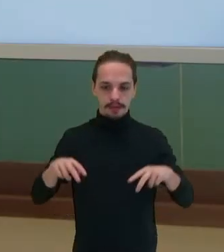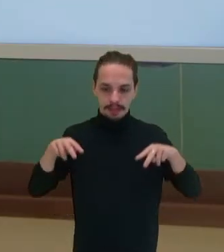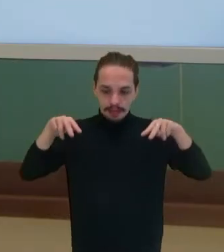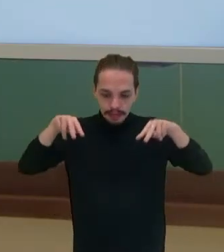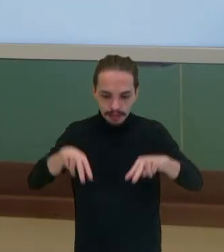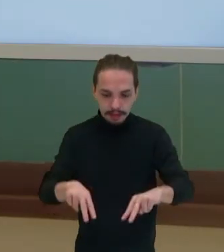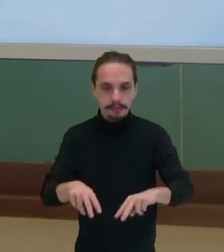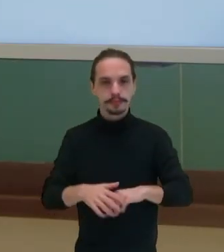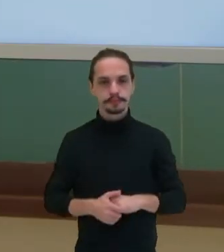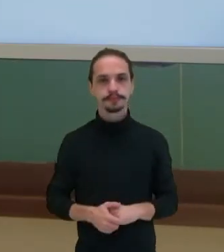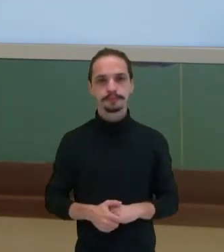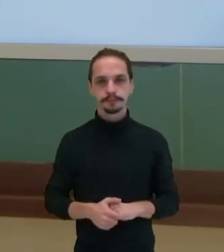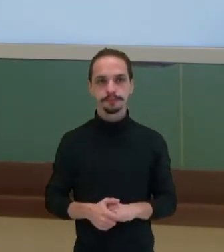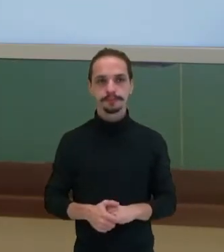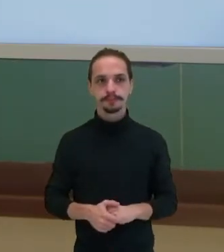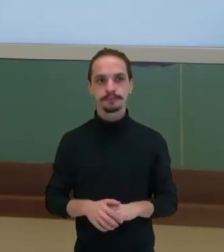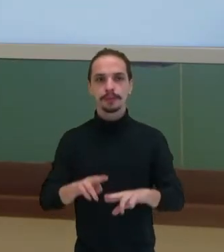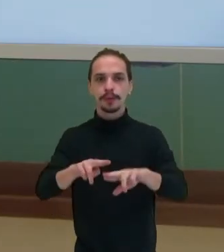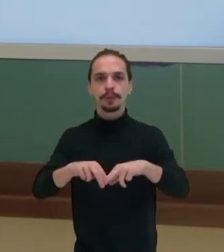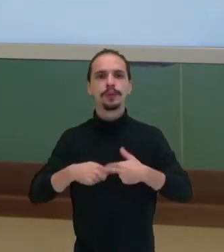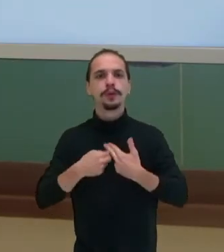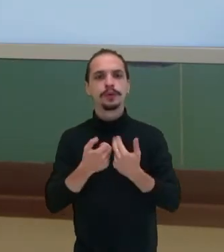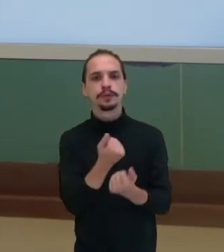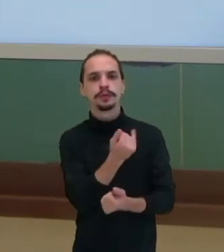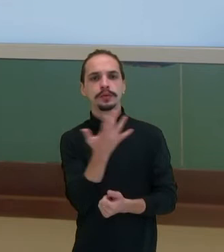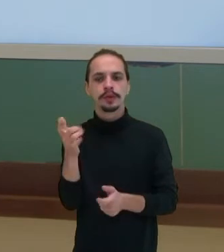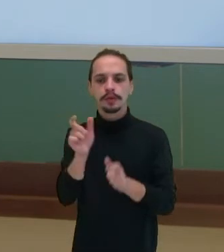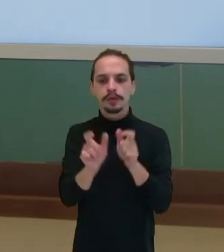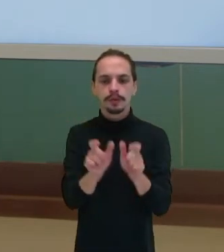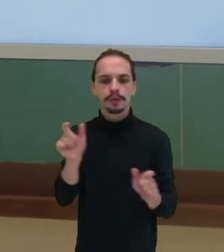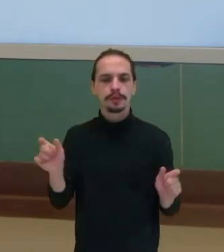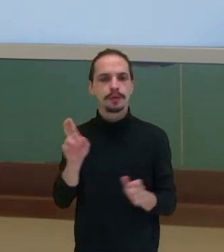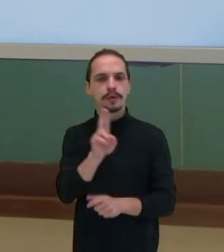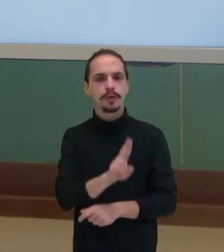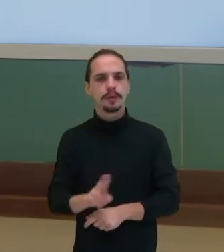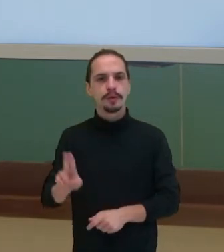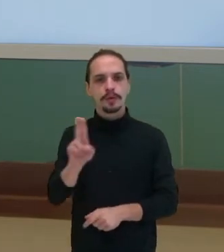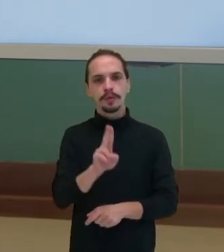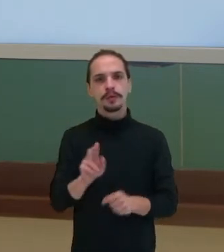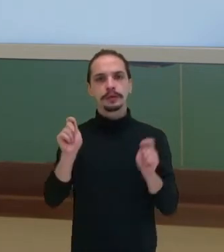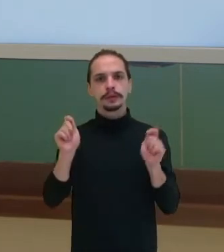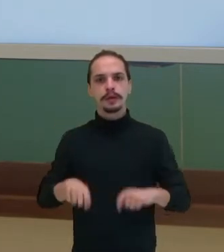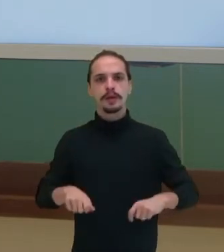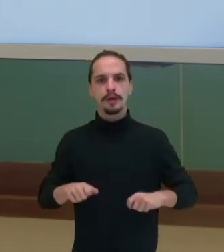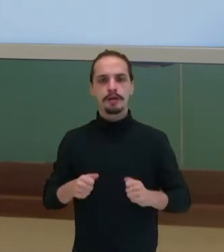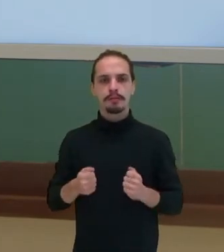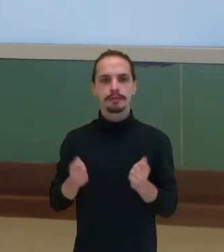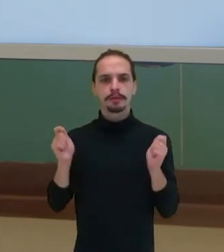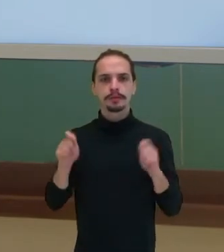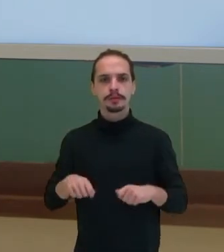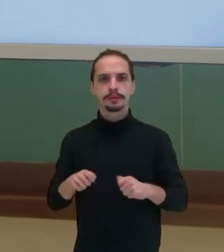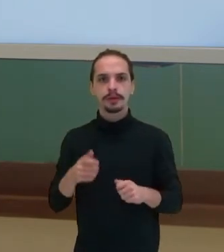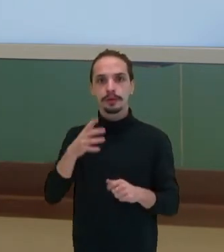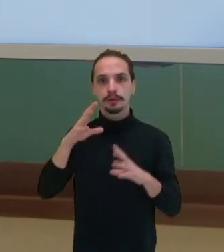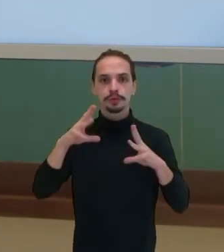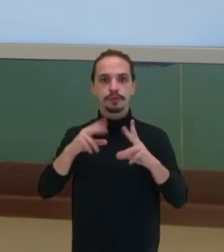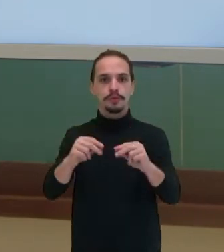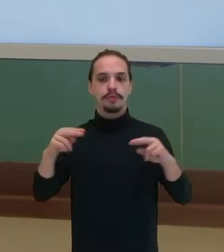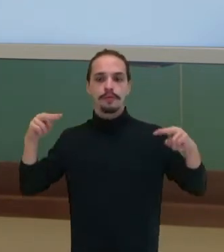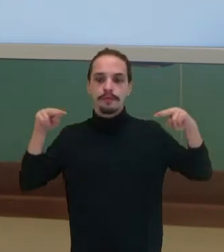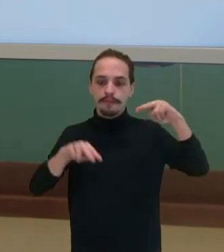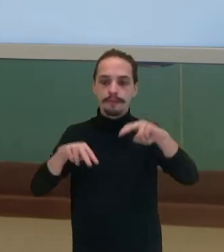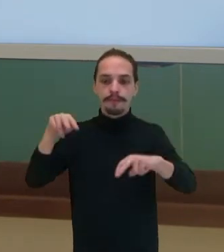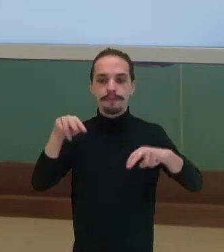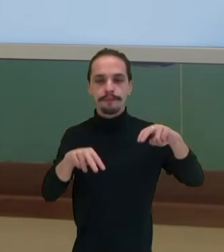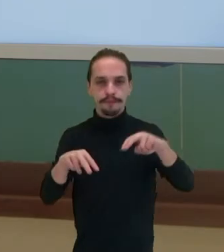cavado no chão. Então por isso os artistas iam usar alguns elementos para até ampliar a figura desse ator, para que todos conseguissem